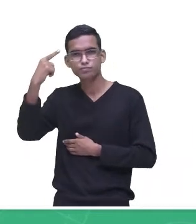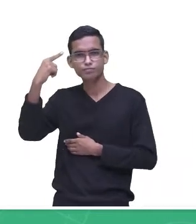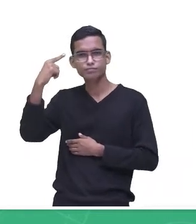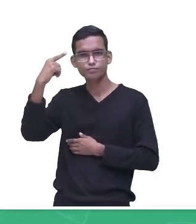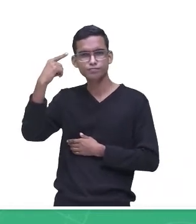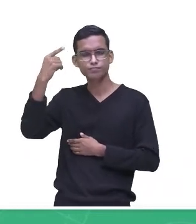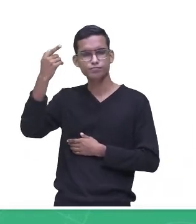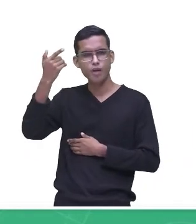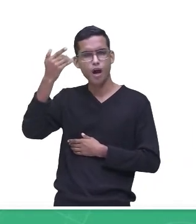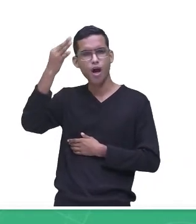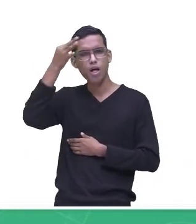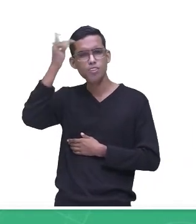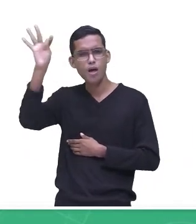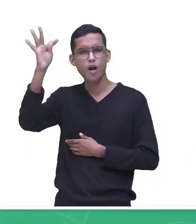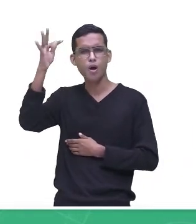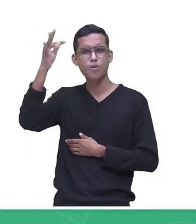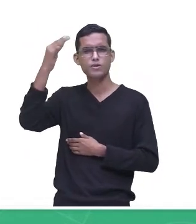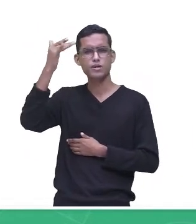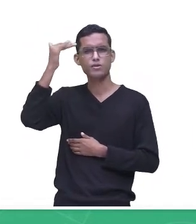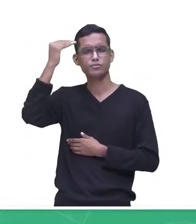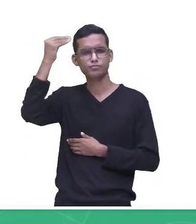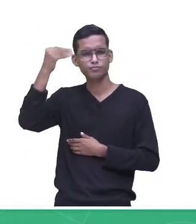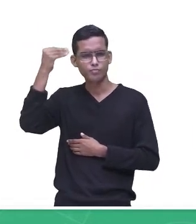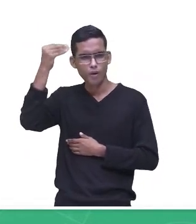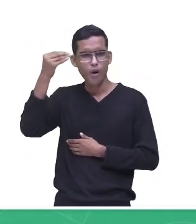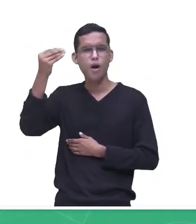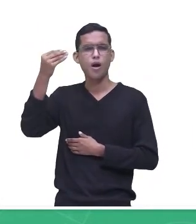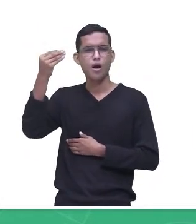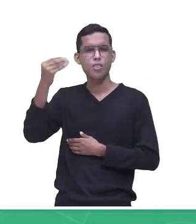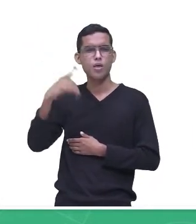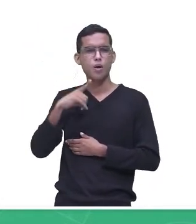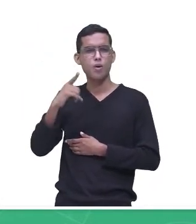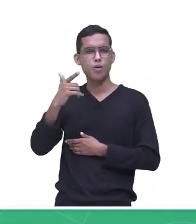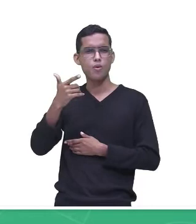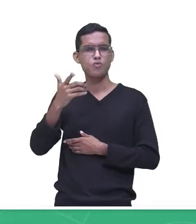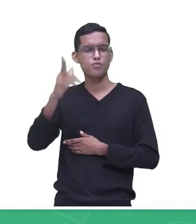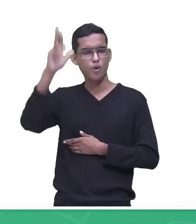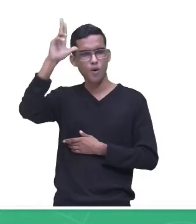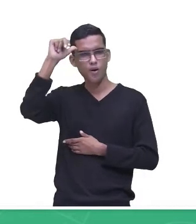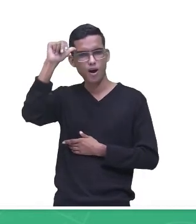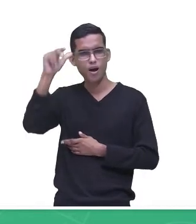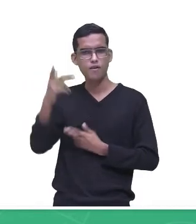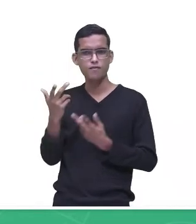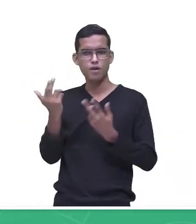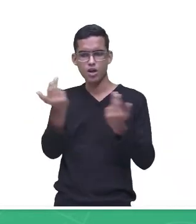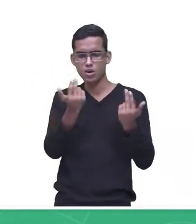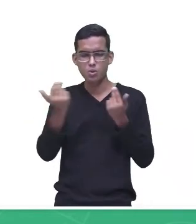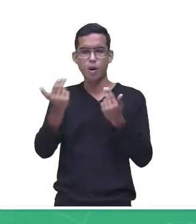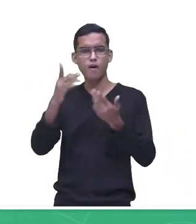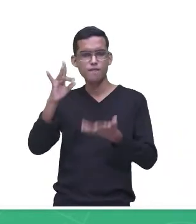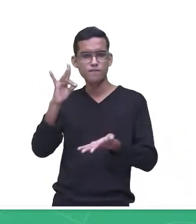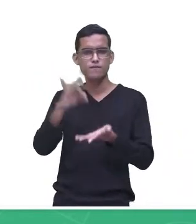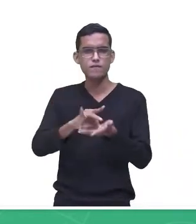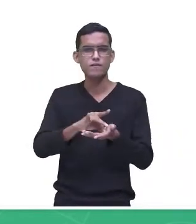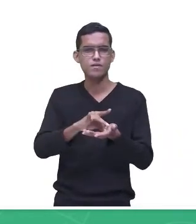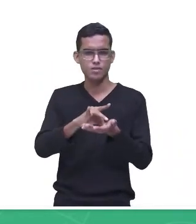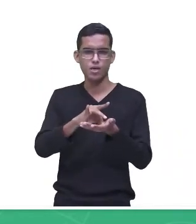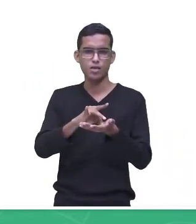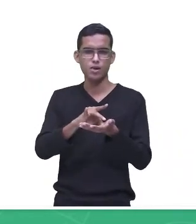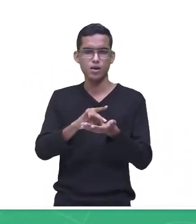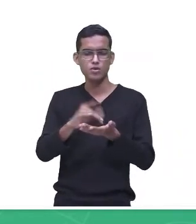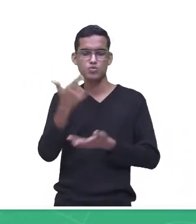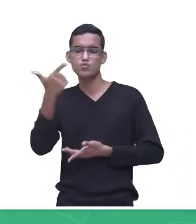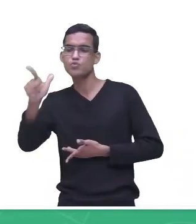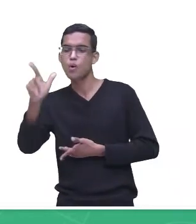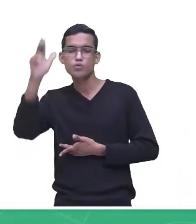cavalo verdadeiro, né? Esse se mantém igual. E os outros cavalos são o quê? São manifestações desse primeiro pensamento que eu